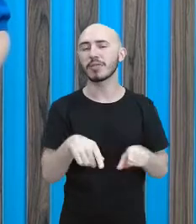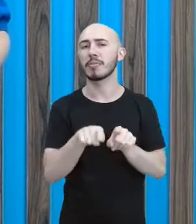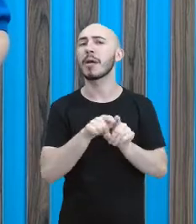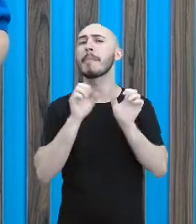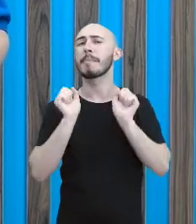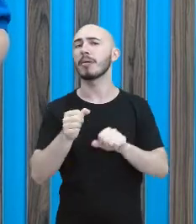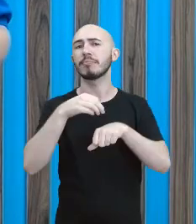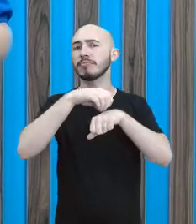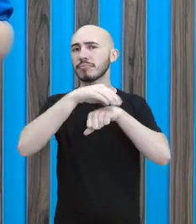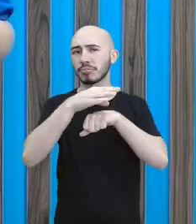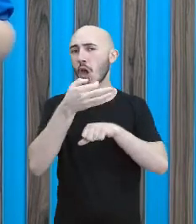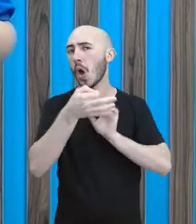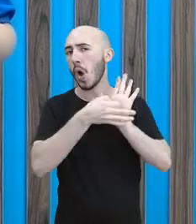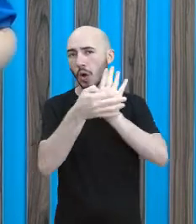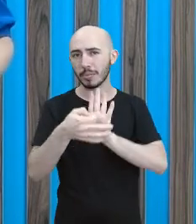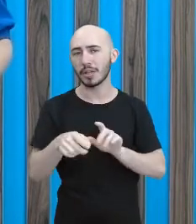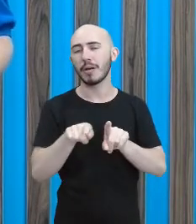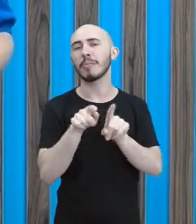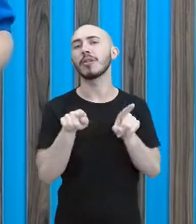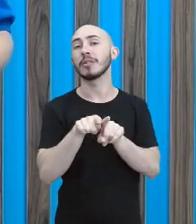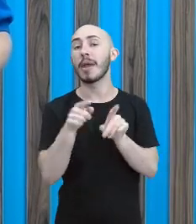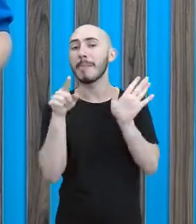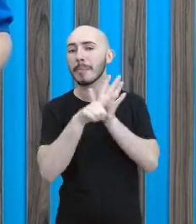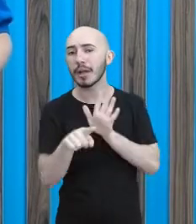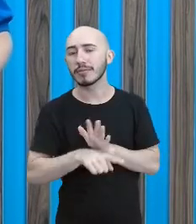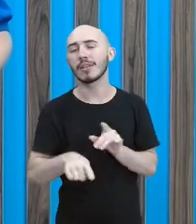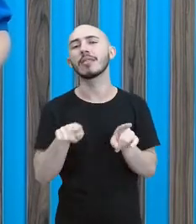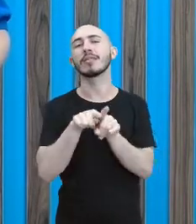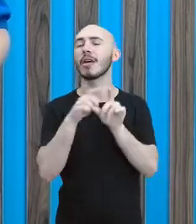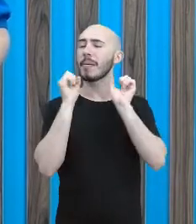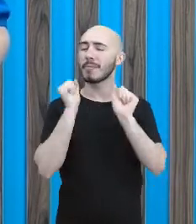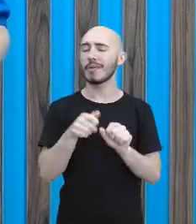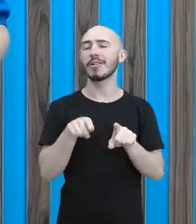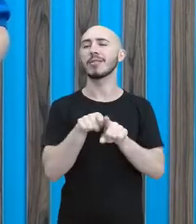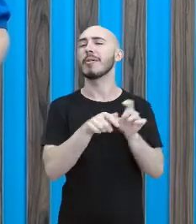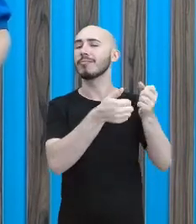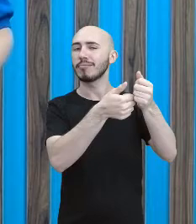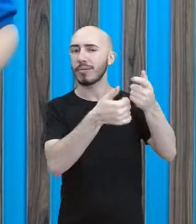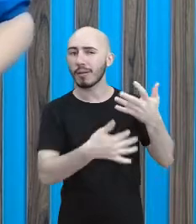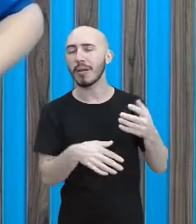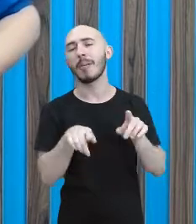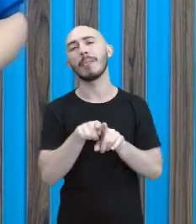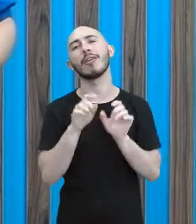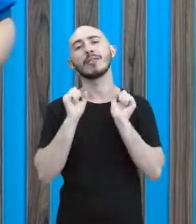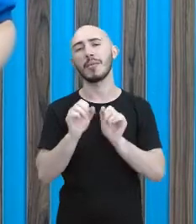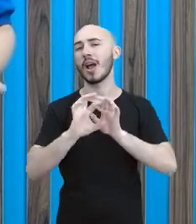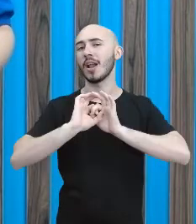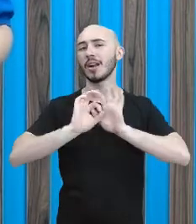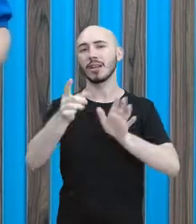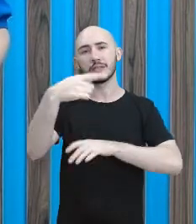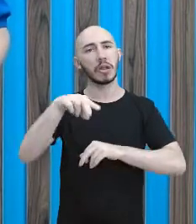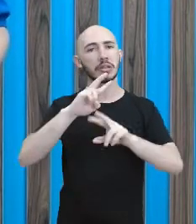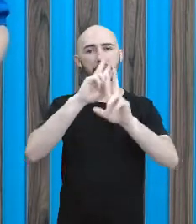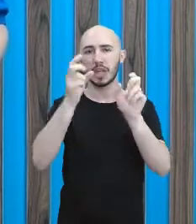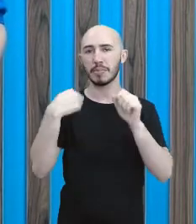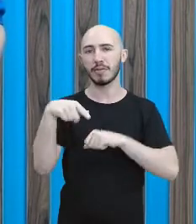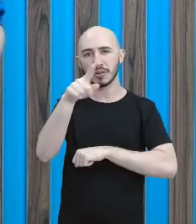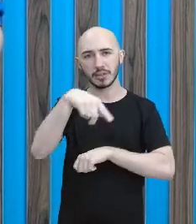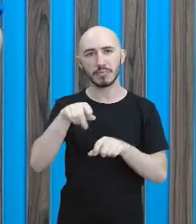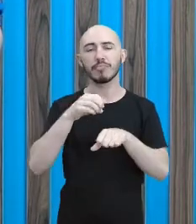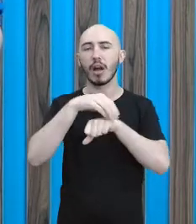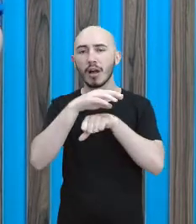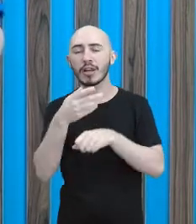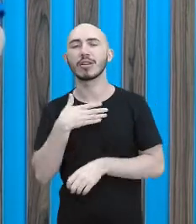sugestão, tirar sua dúvida, colocar alguma dúvida que você tiver, colocar alguma sugestão de algum tema que você gostaria de